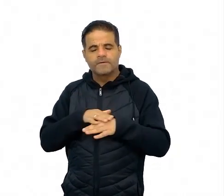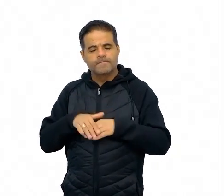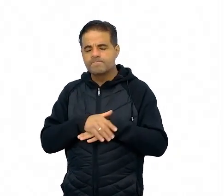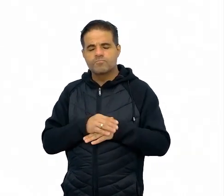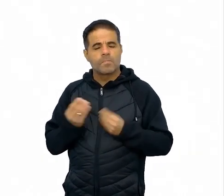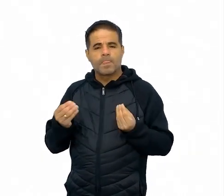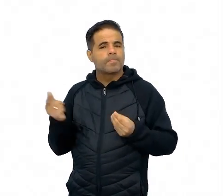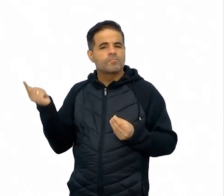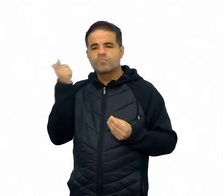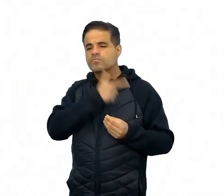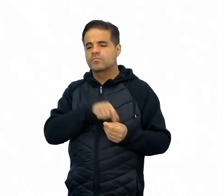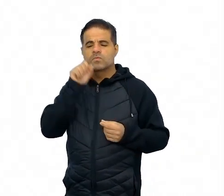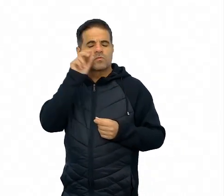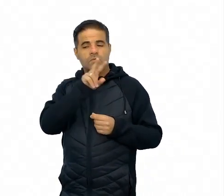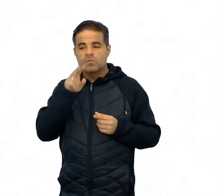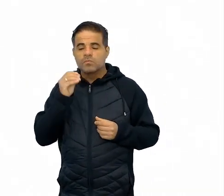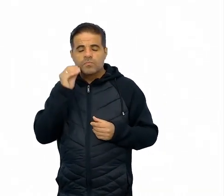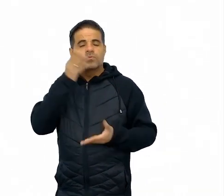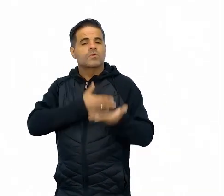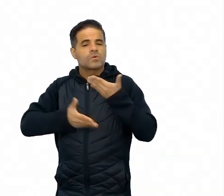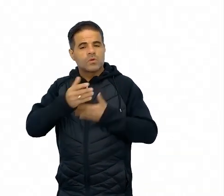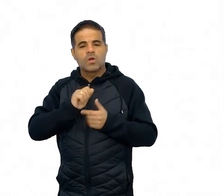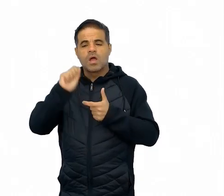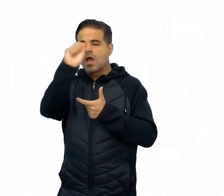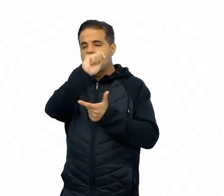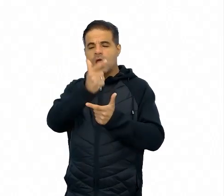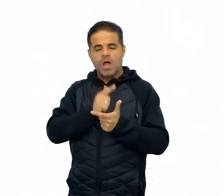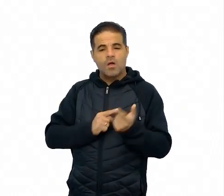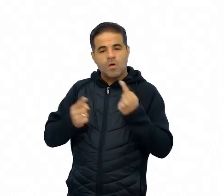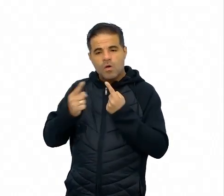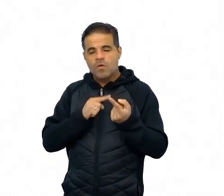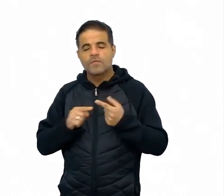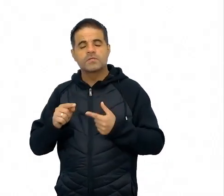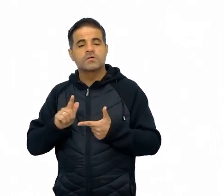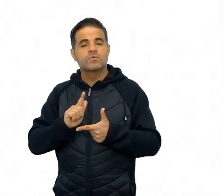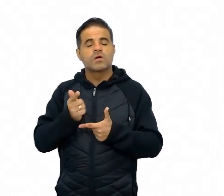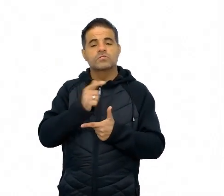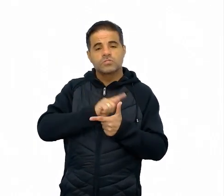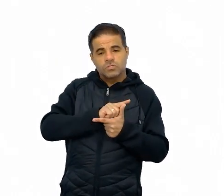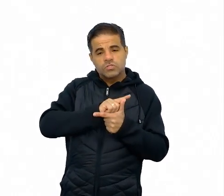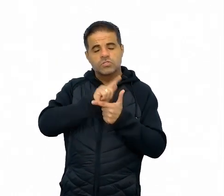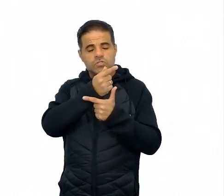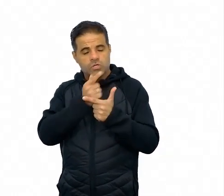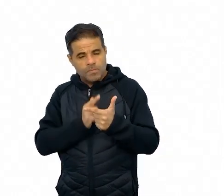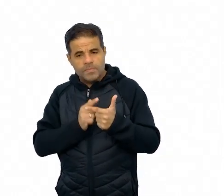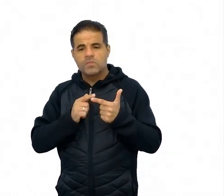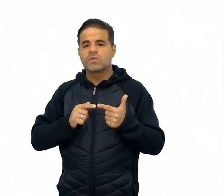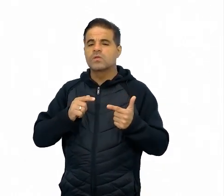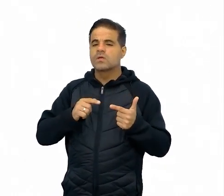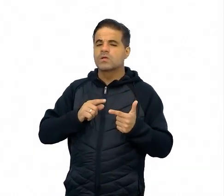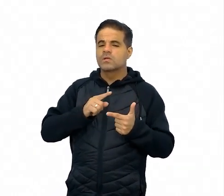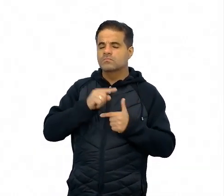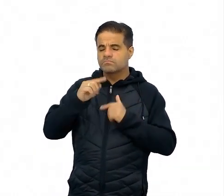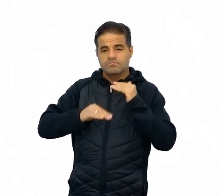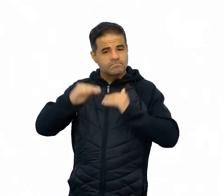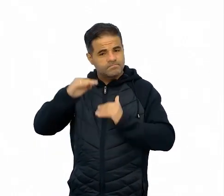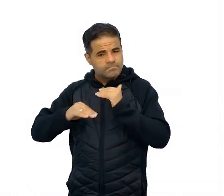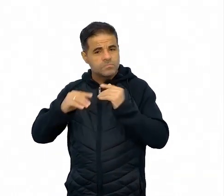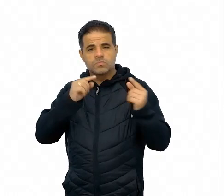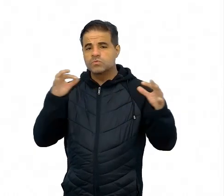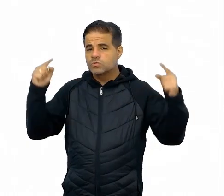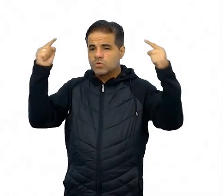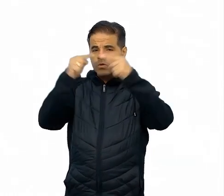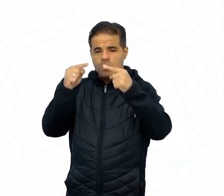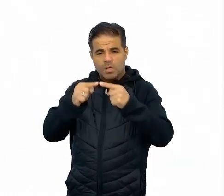que eu consigo ver o conteúdo da álgebra conversando com a geometria, como eu consigo ver grandezas e medidas conversando